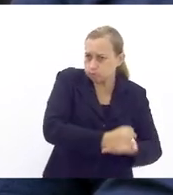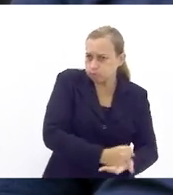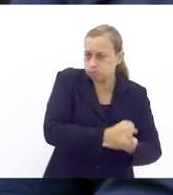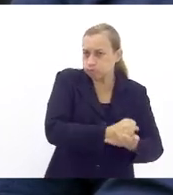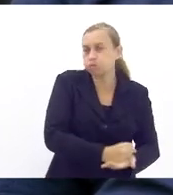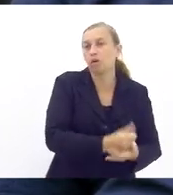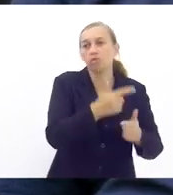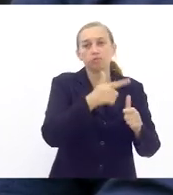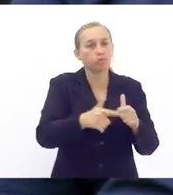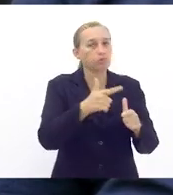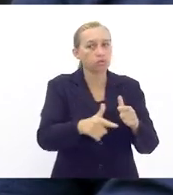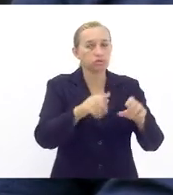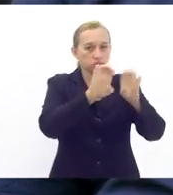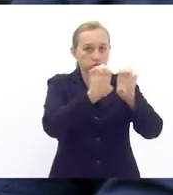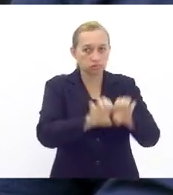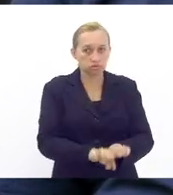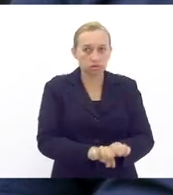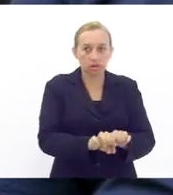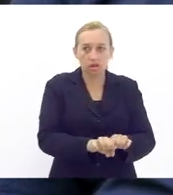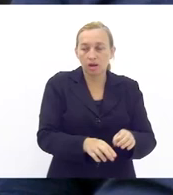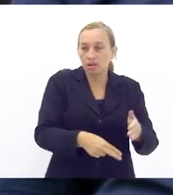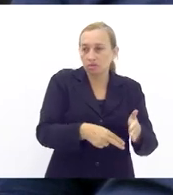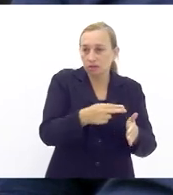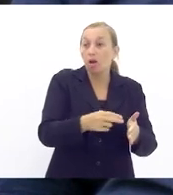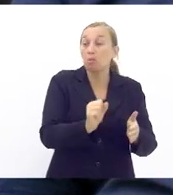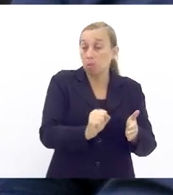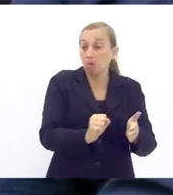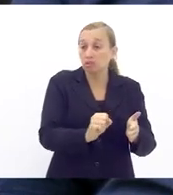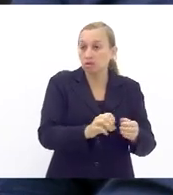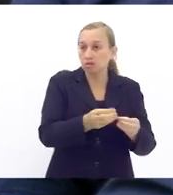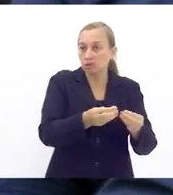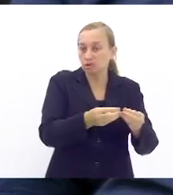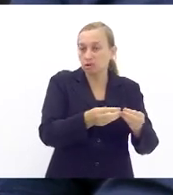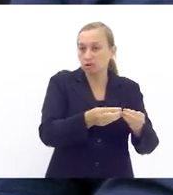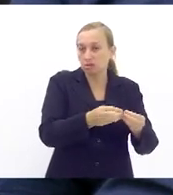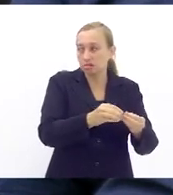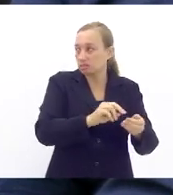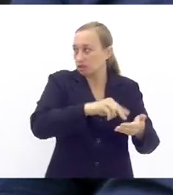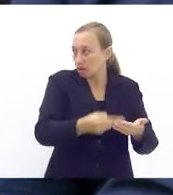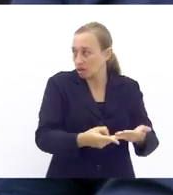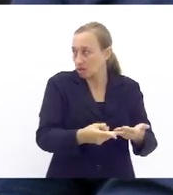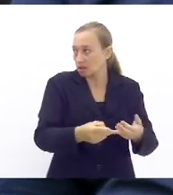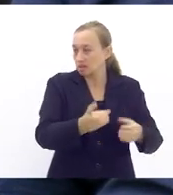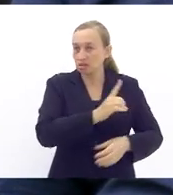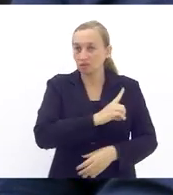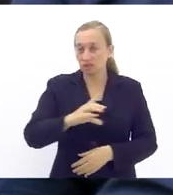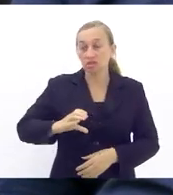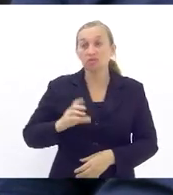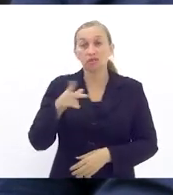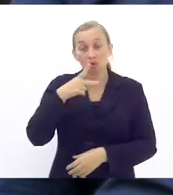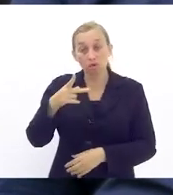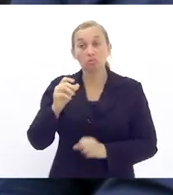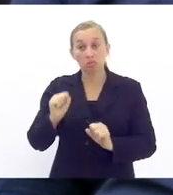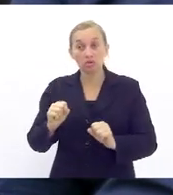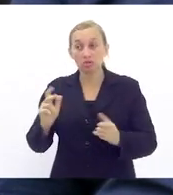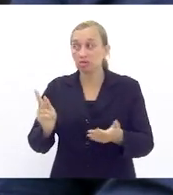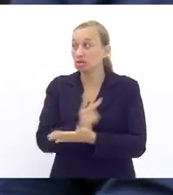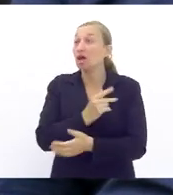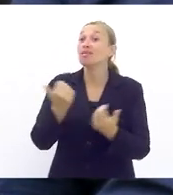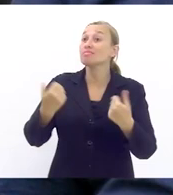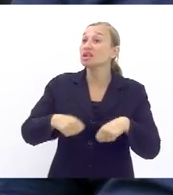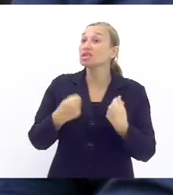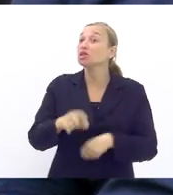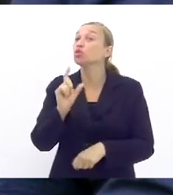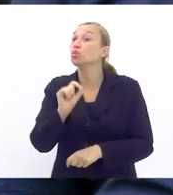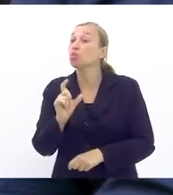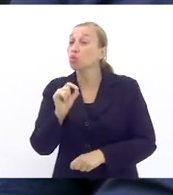Apresentou um problema na estrutura ela rachou no meio e ela pode cair e a Defesa Civil já alertou que isso pode acontecer a gente precisa de